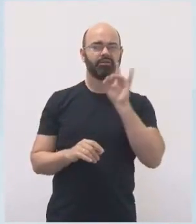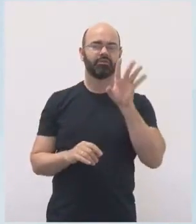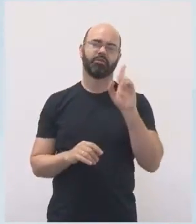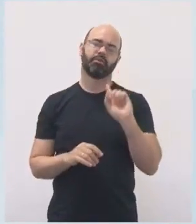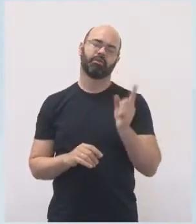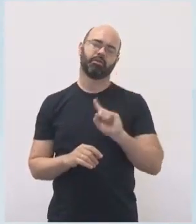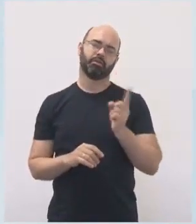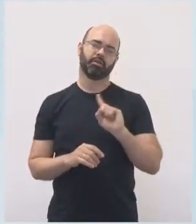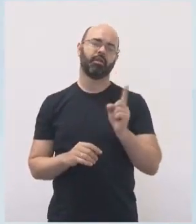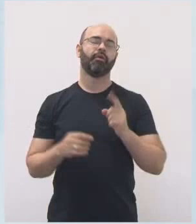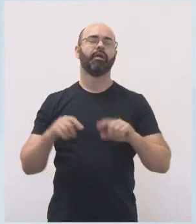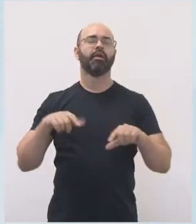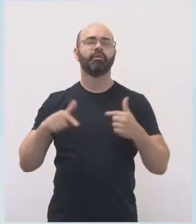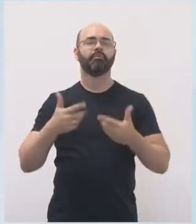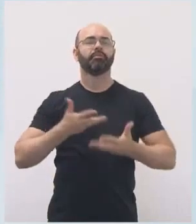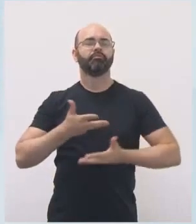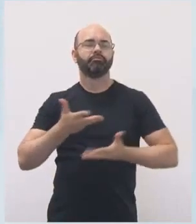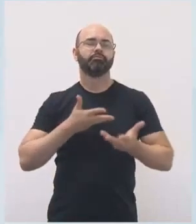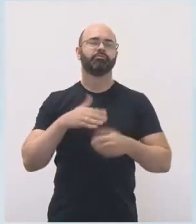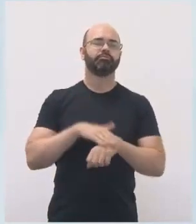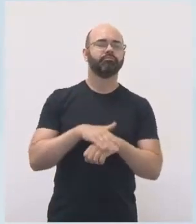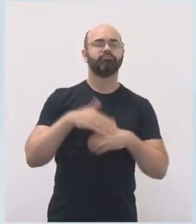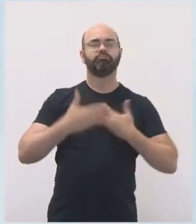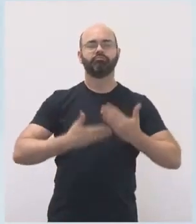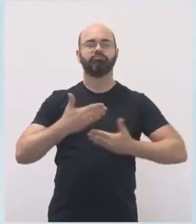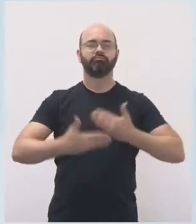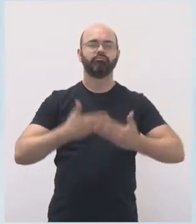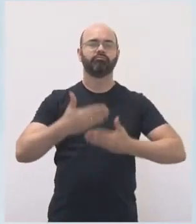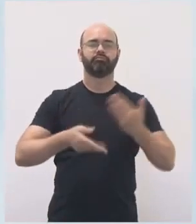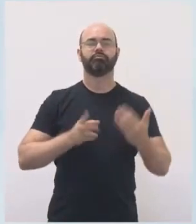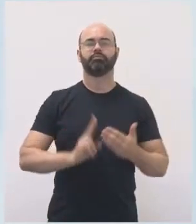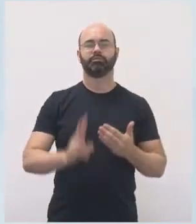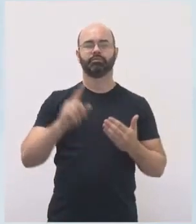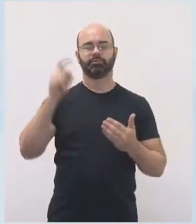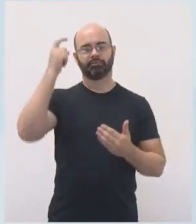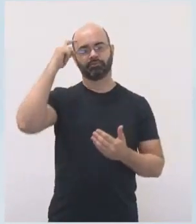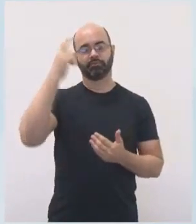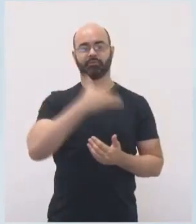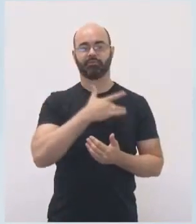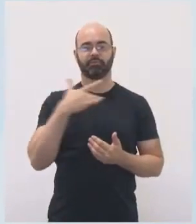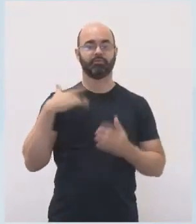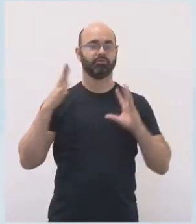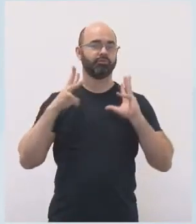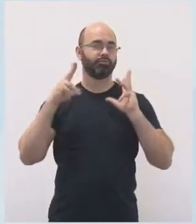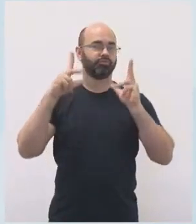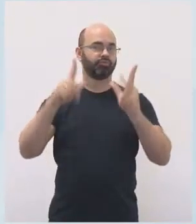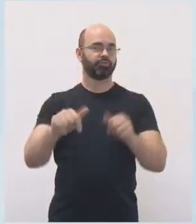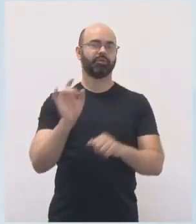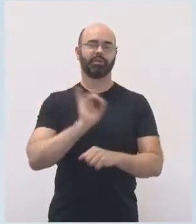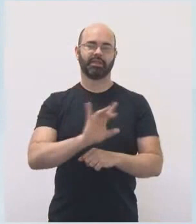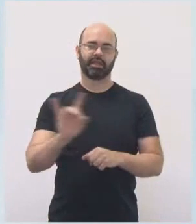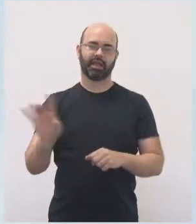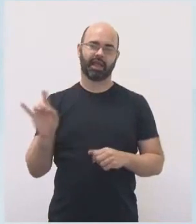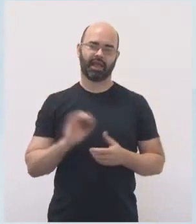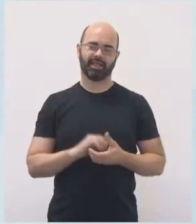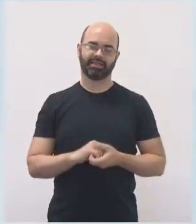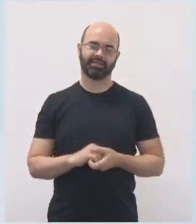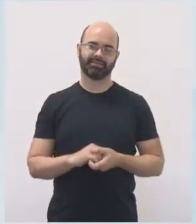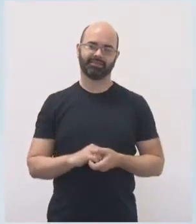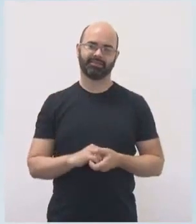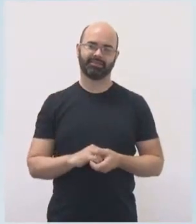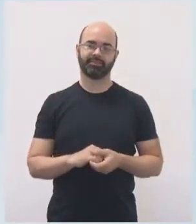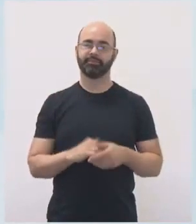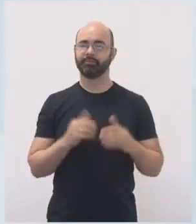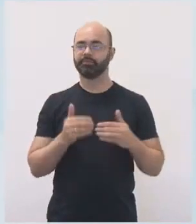uma dinâmica de trabalho e conversa constante para a promoção de saúde mental de todos e cada um. E aí,